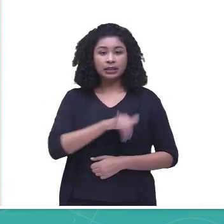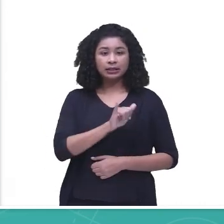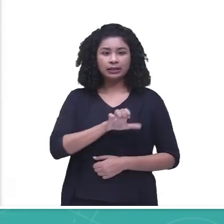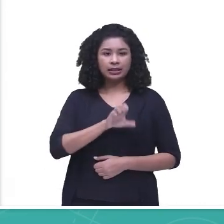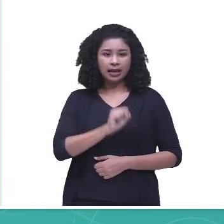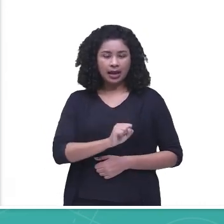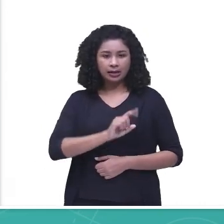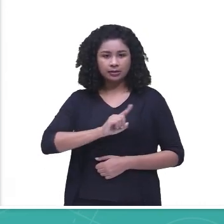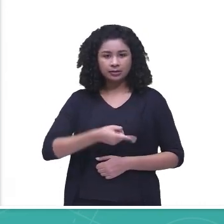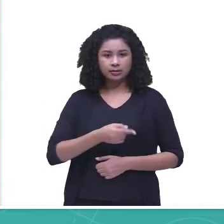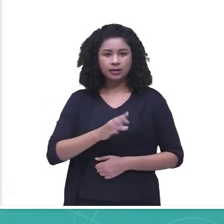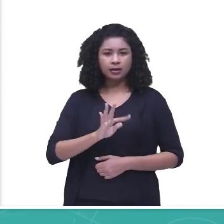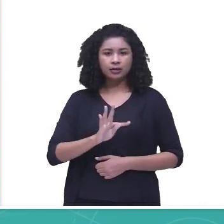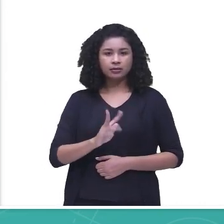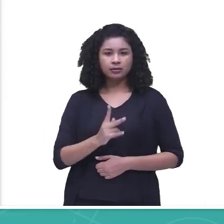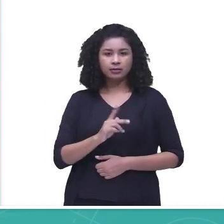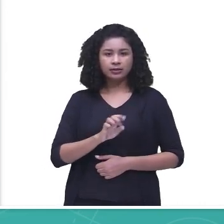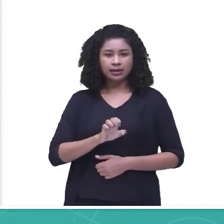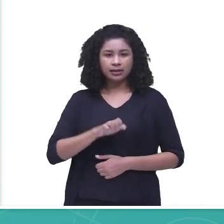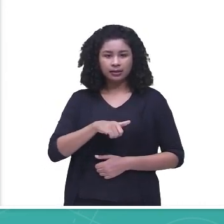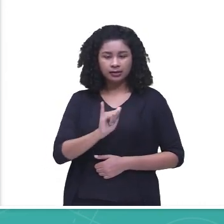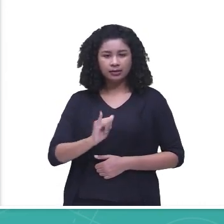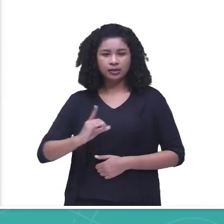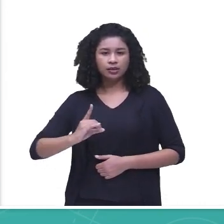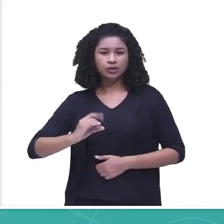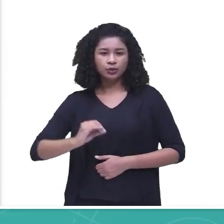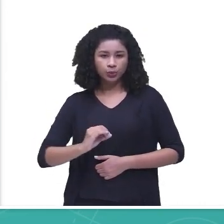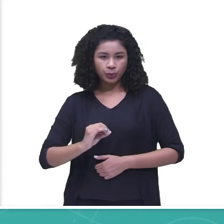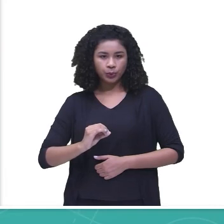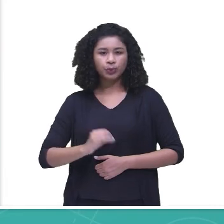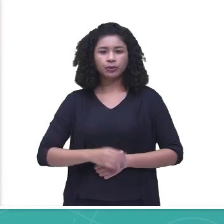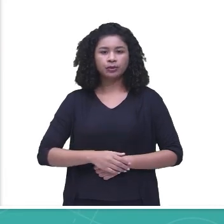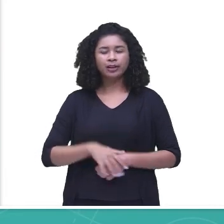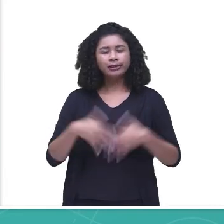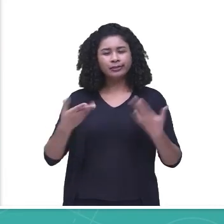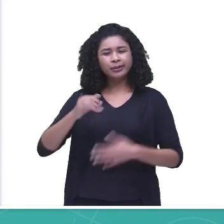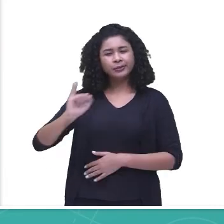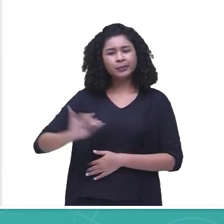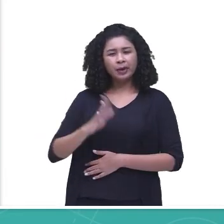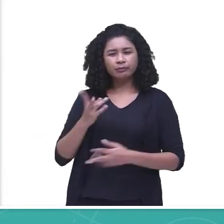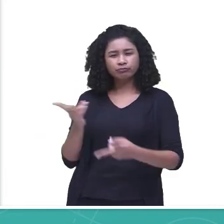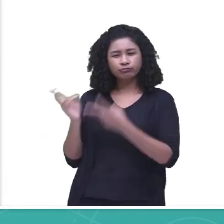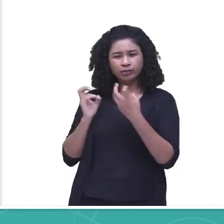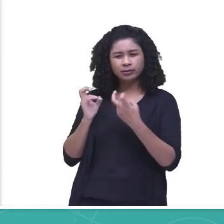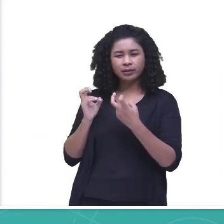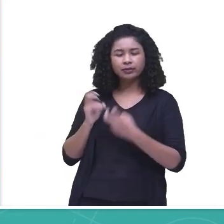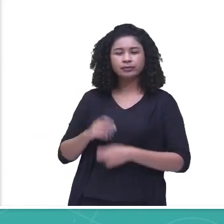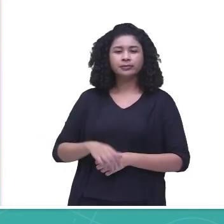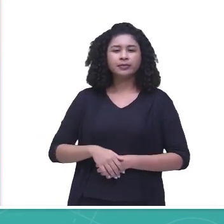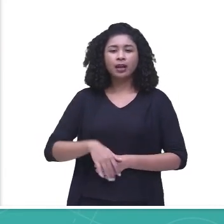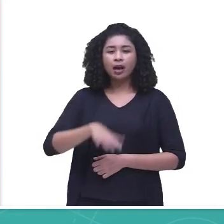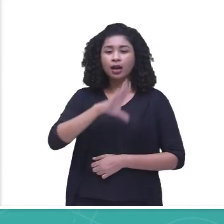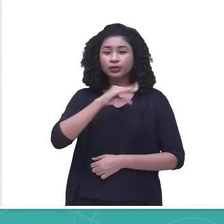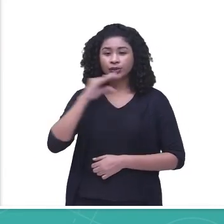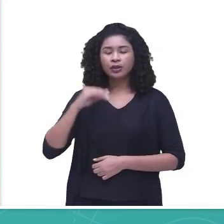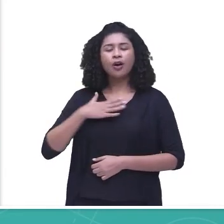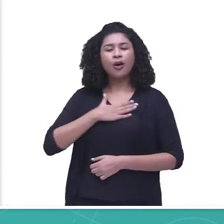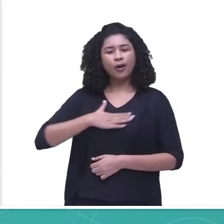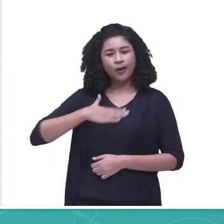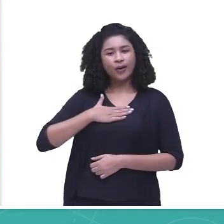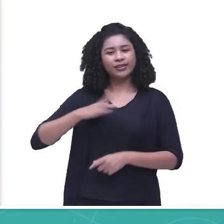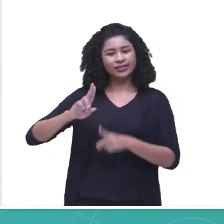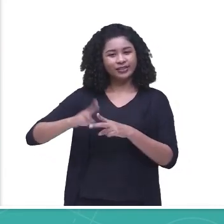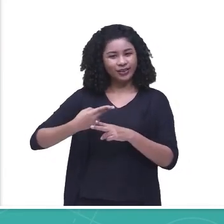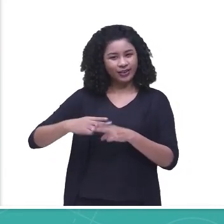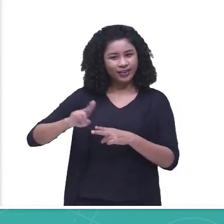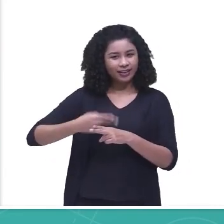E o comentário, através da imagem, é possível perceber que as crianças gostam de chocolate. Olha só a primeira imagem, essa é a letra C, aqui, ó, vou mostrar